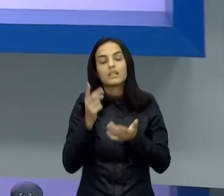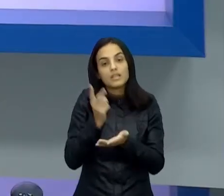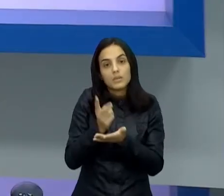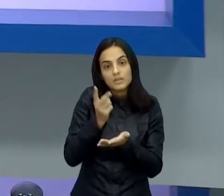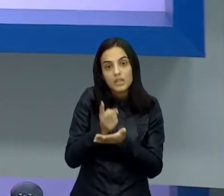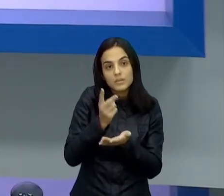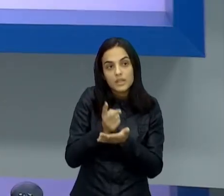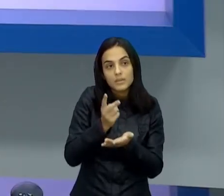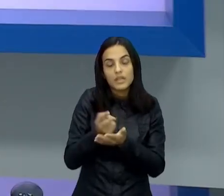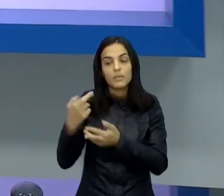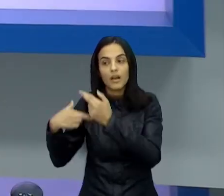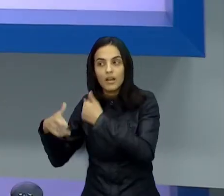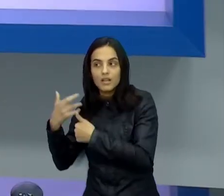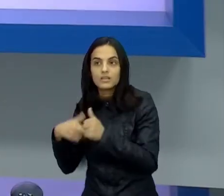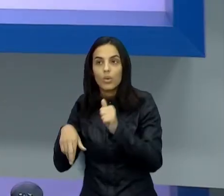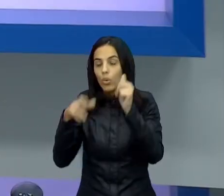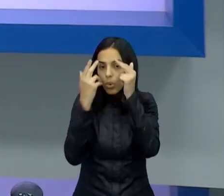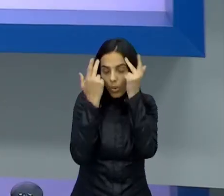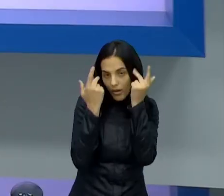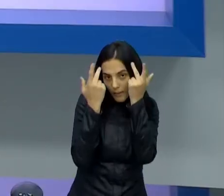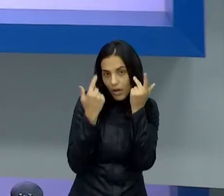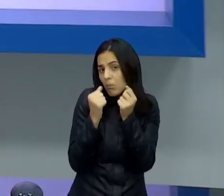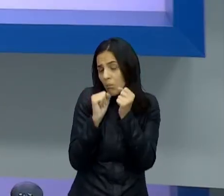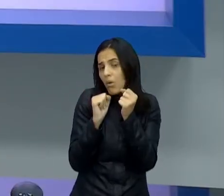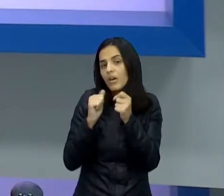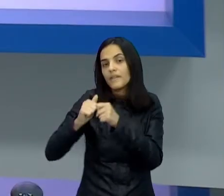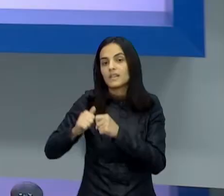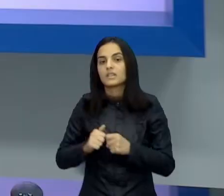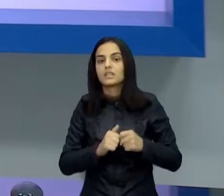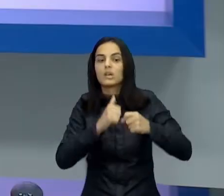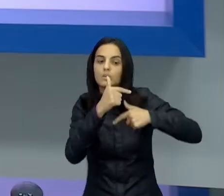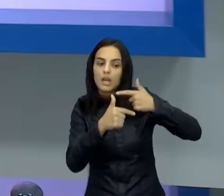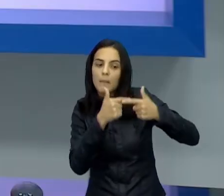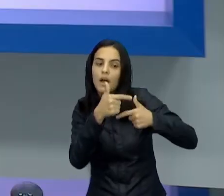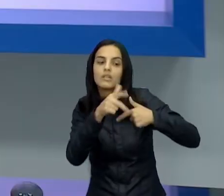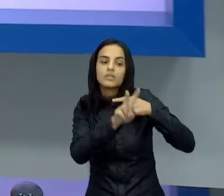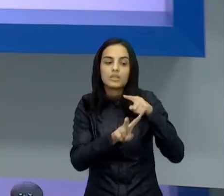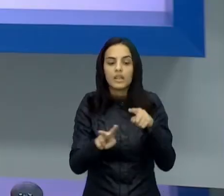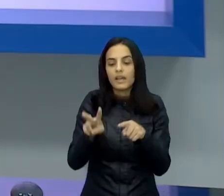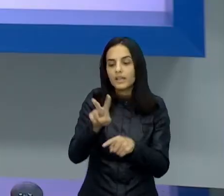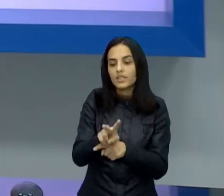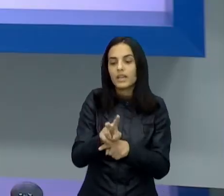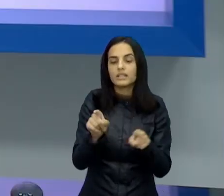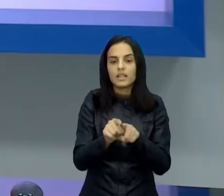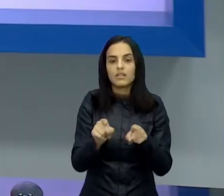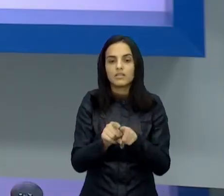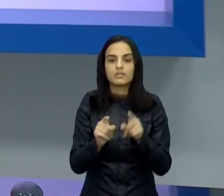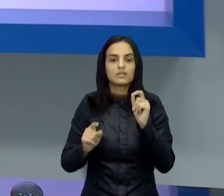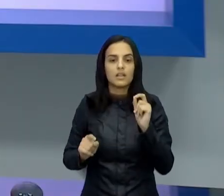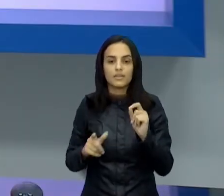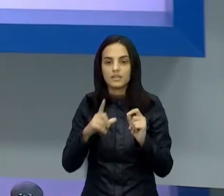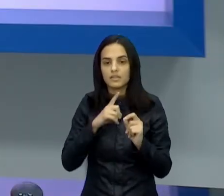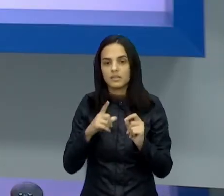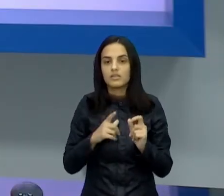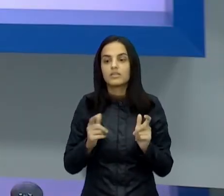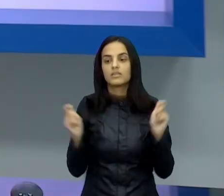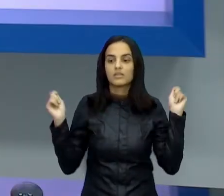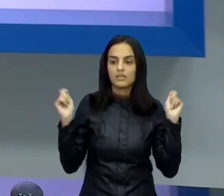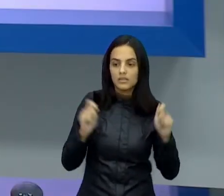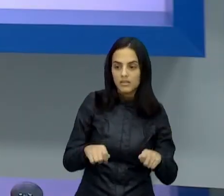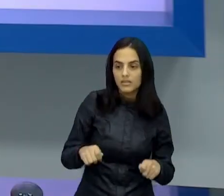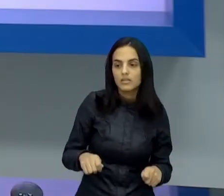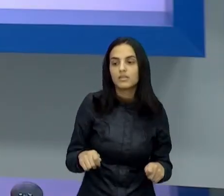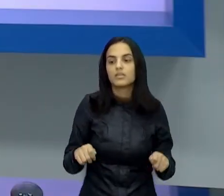a sua relação natural, pode-se fazer um trabalho de sustentabilidade, né, e, logicamente, retirar, né,